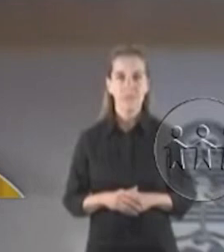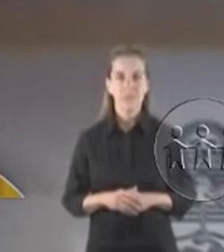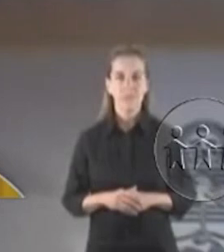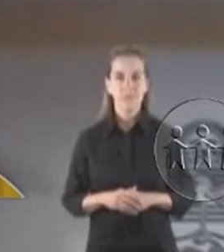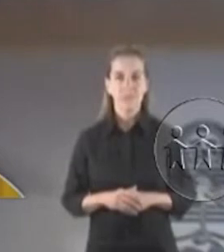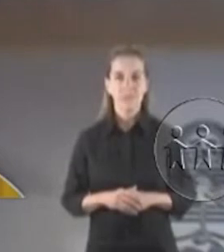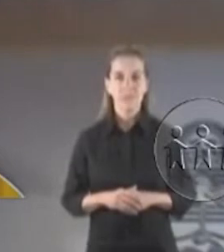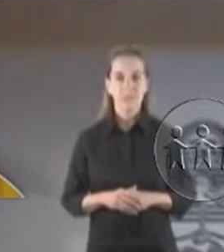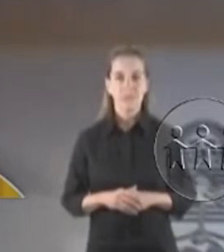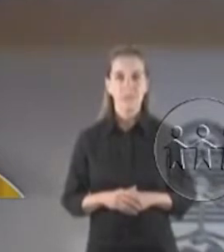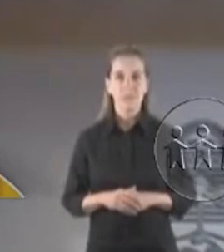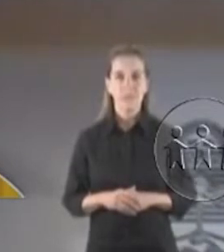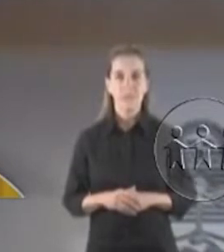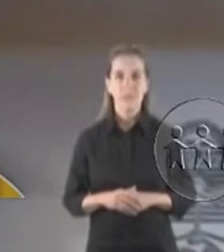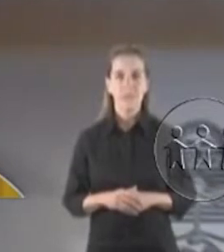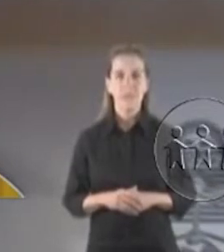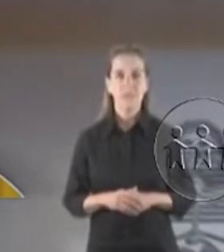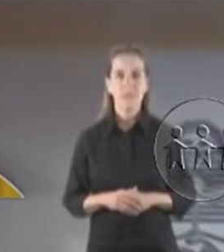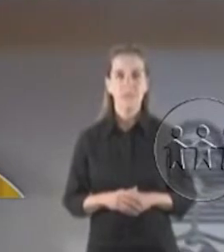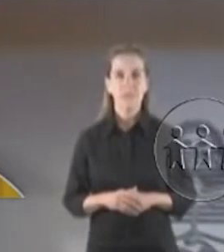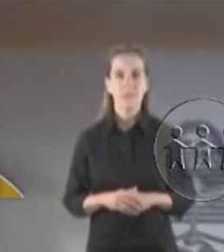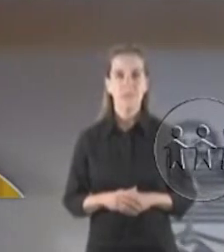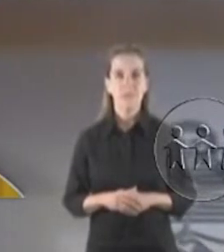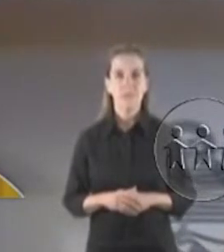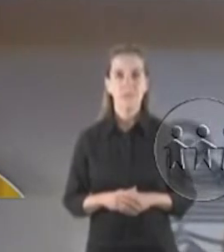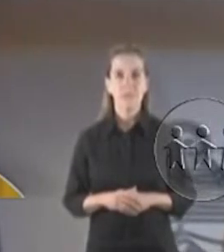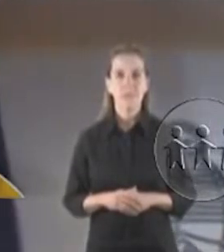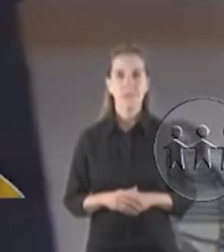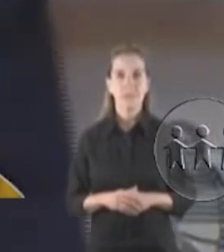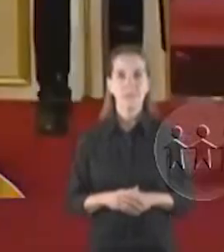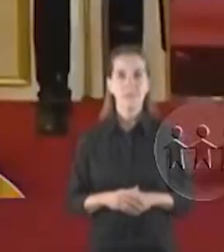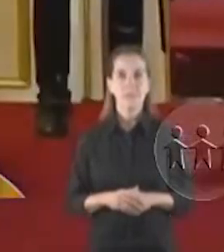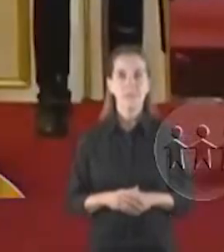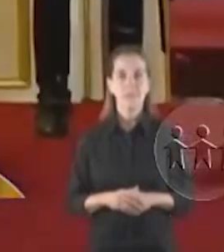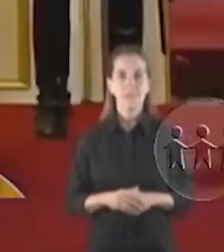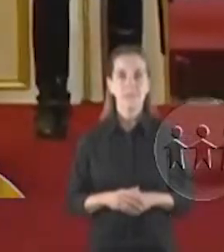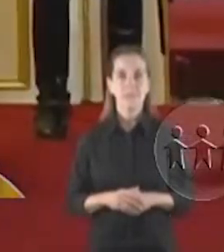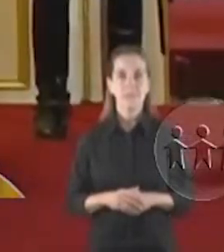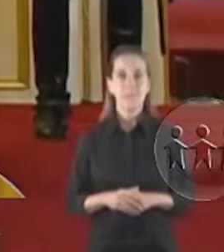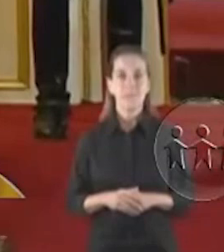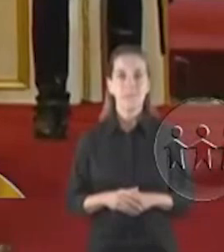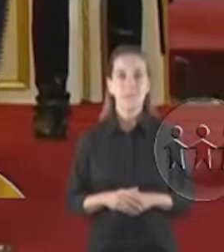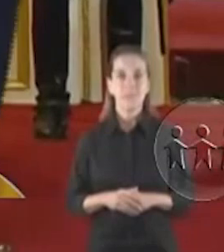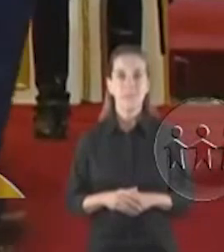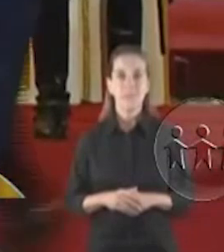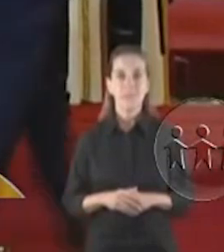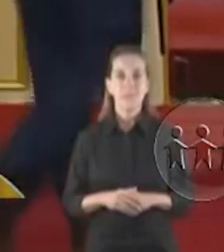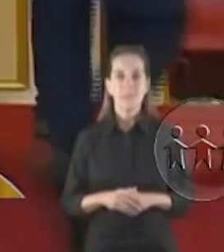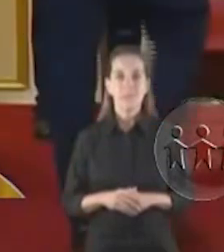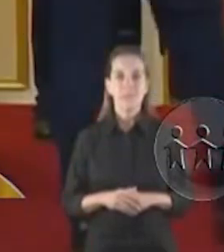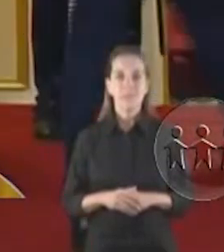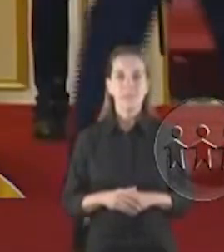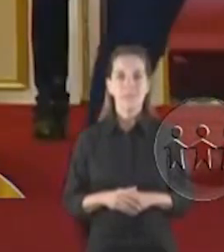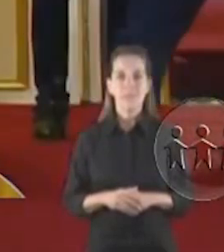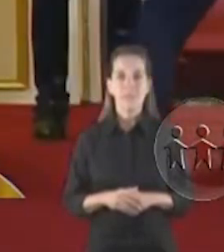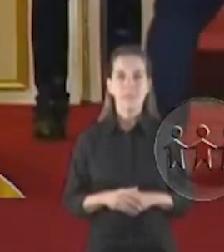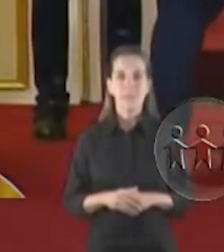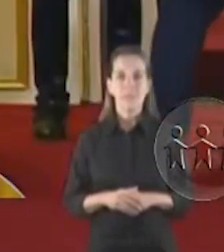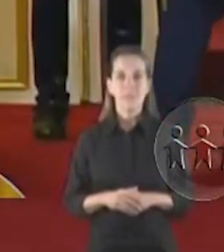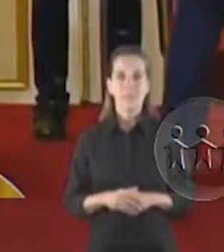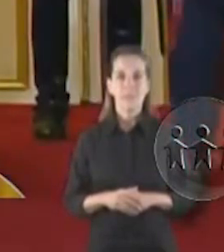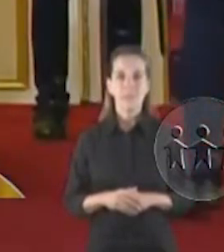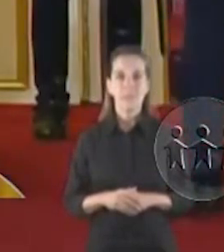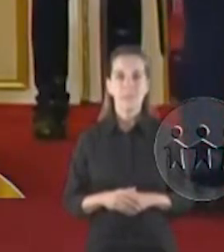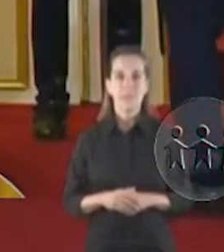a união europeia em 2019 que não foi ratificado devido a diversos obstáculos entre eles objeções dos